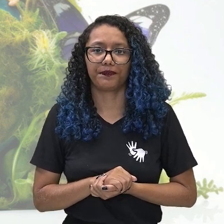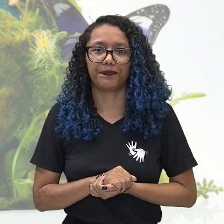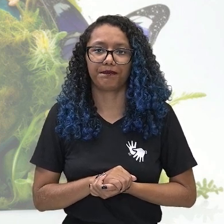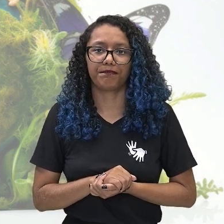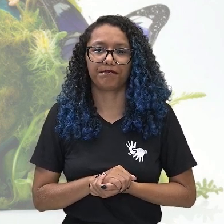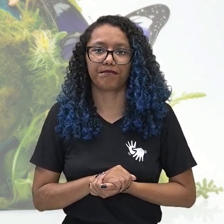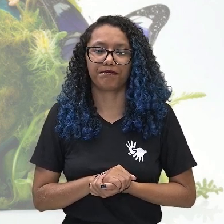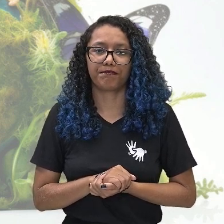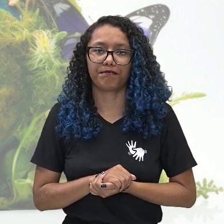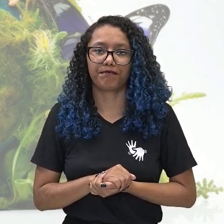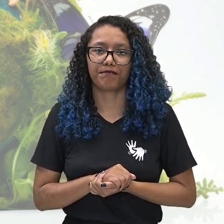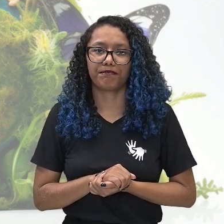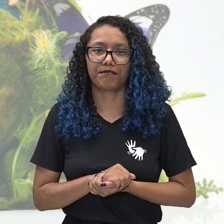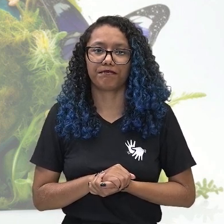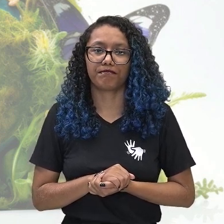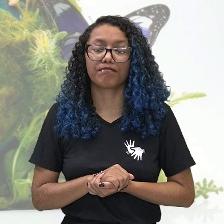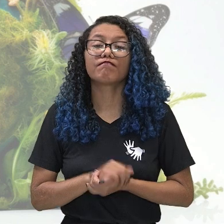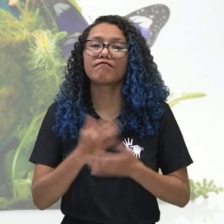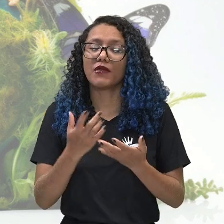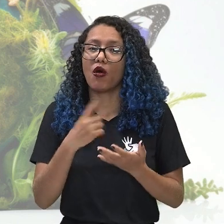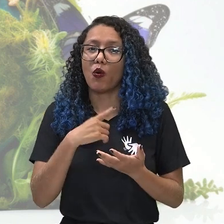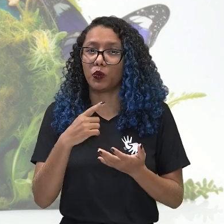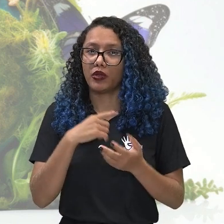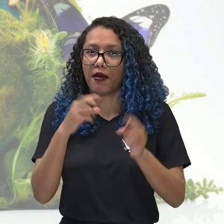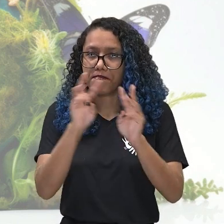através da massa